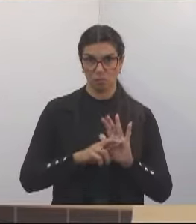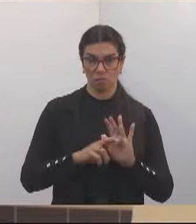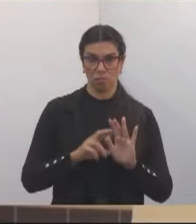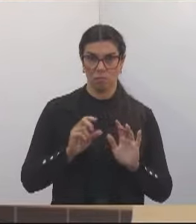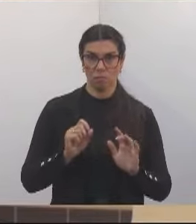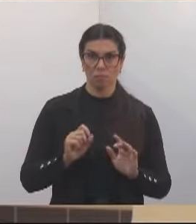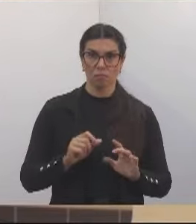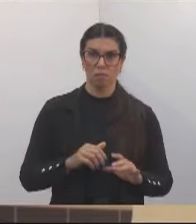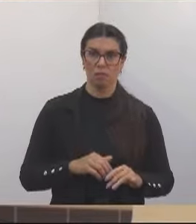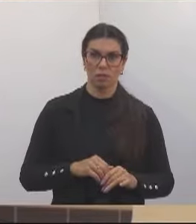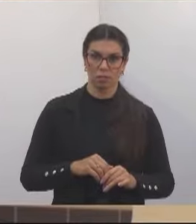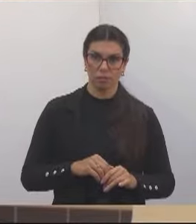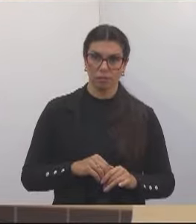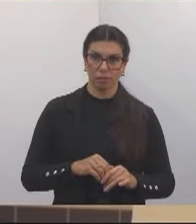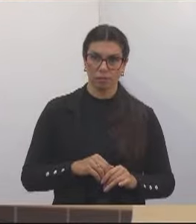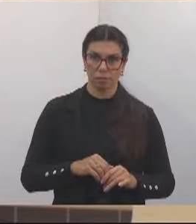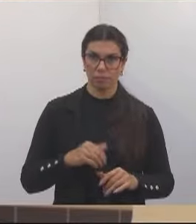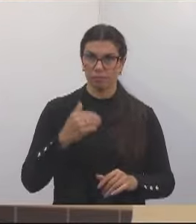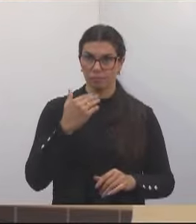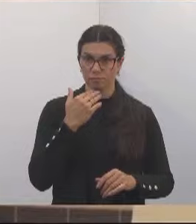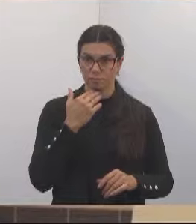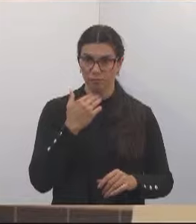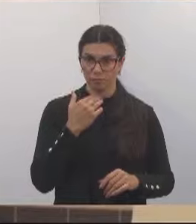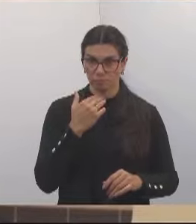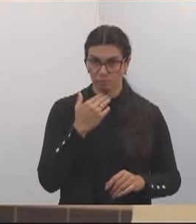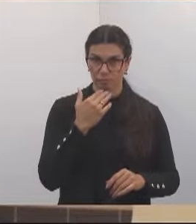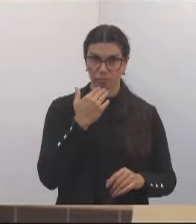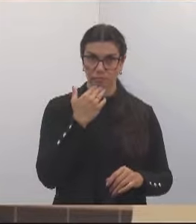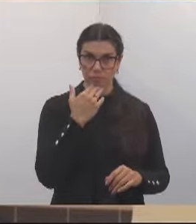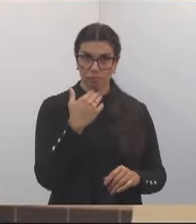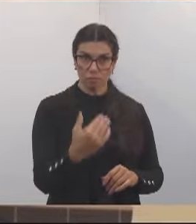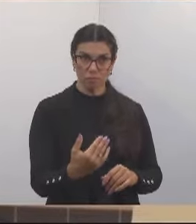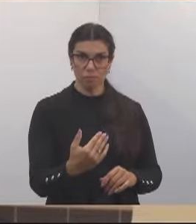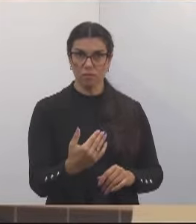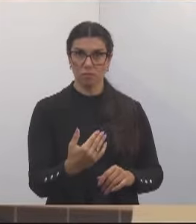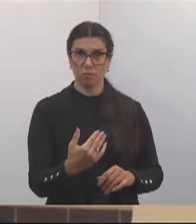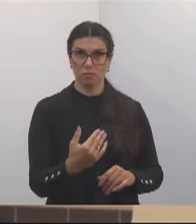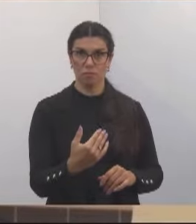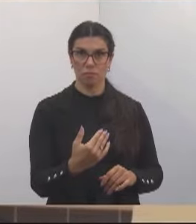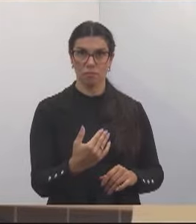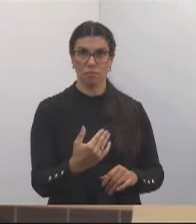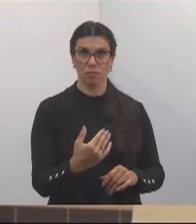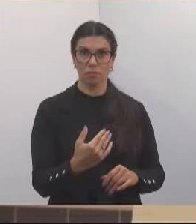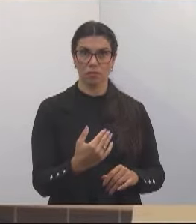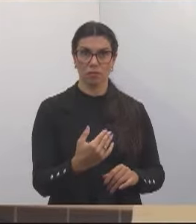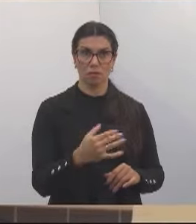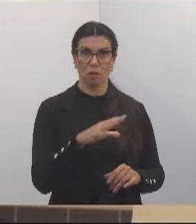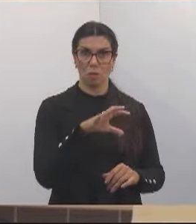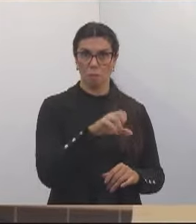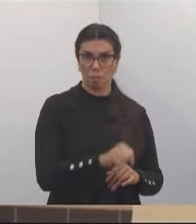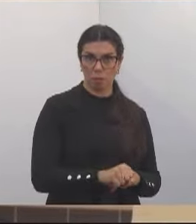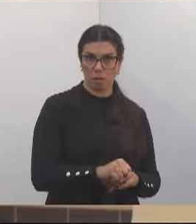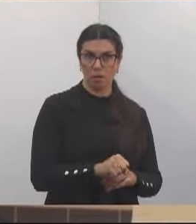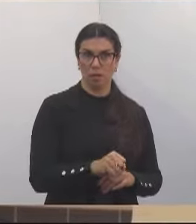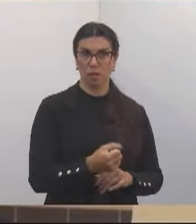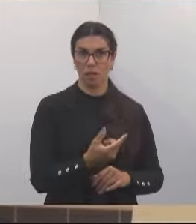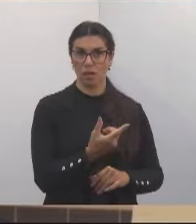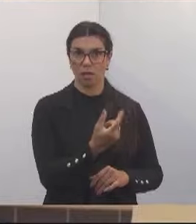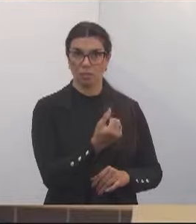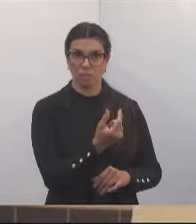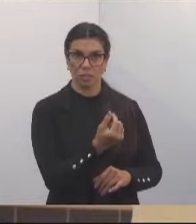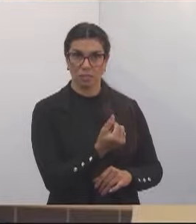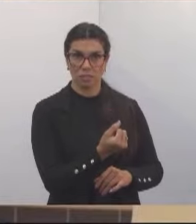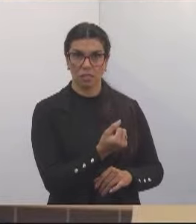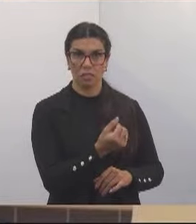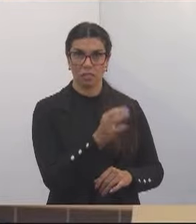atenção. Exigir, solicitar, receber ou reter o recebimento de parte